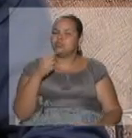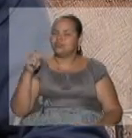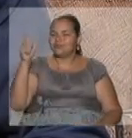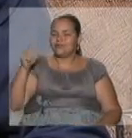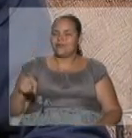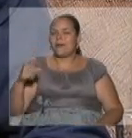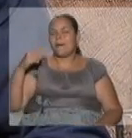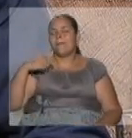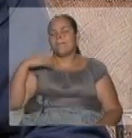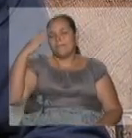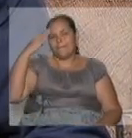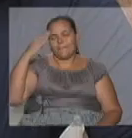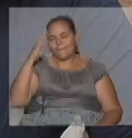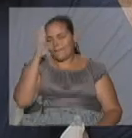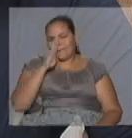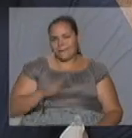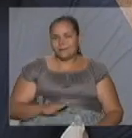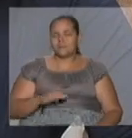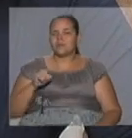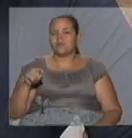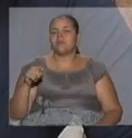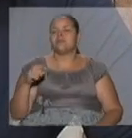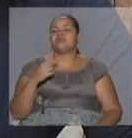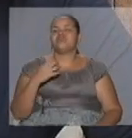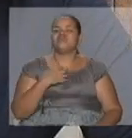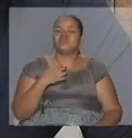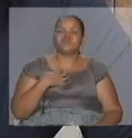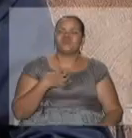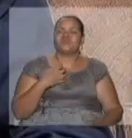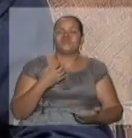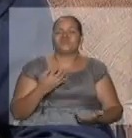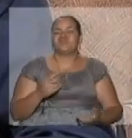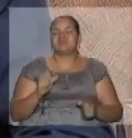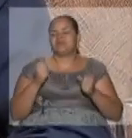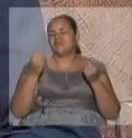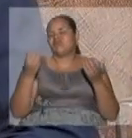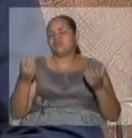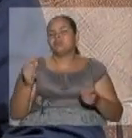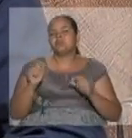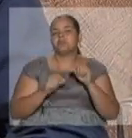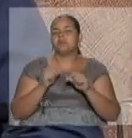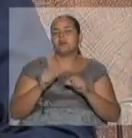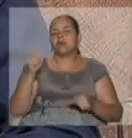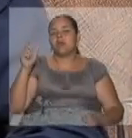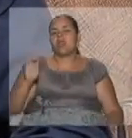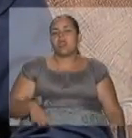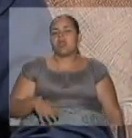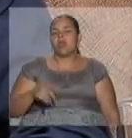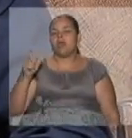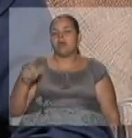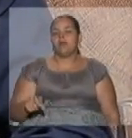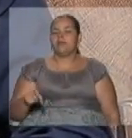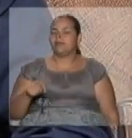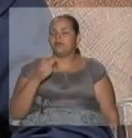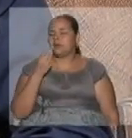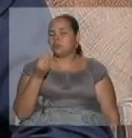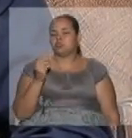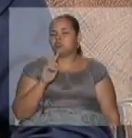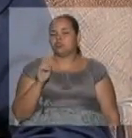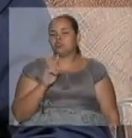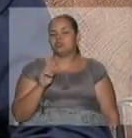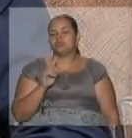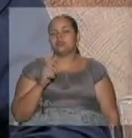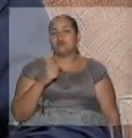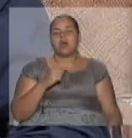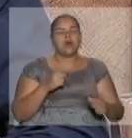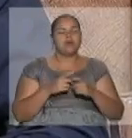brasileiros. Heróicos mesmos. E a sua indignação vai para quem ou vai para quem? A indignação? Eu não preciso nem dizer muito, né? A